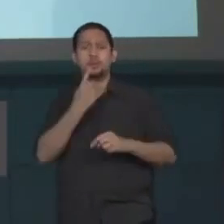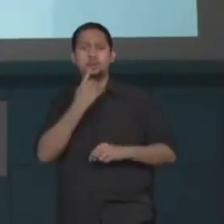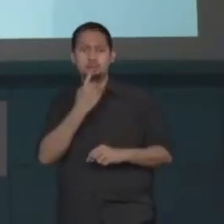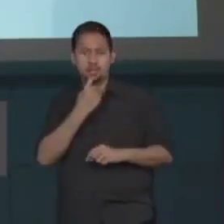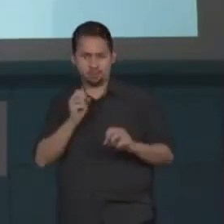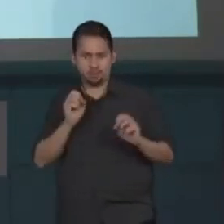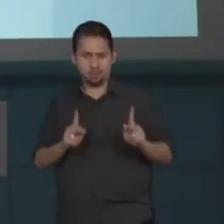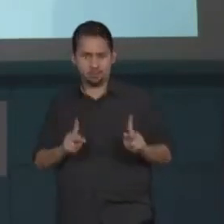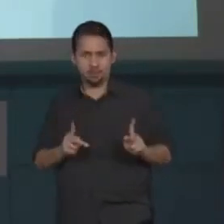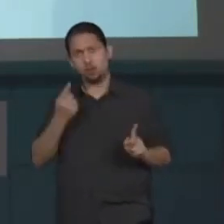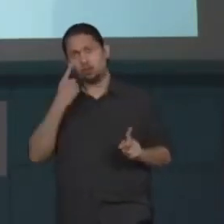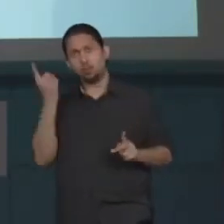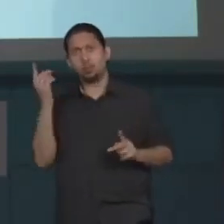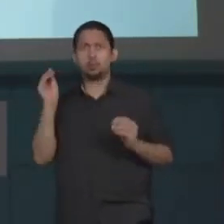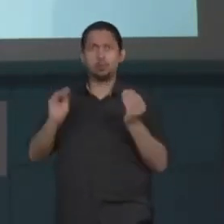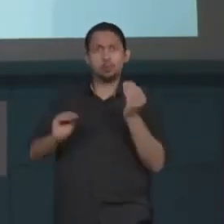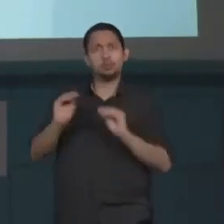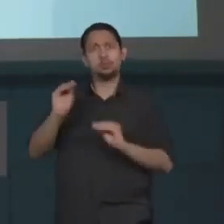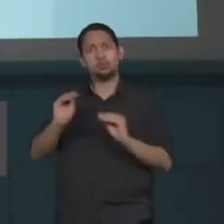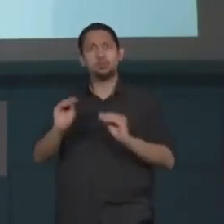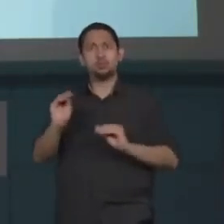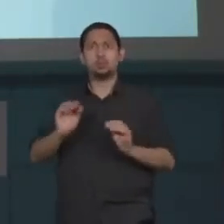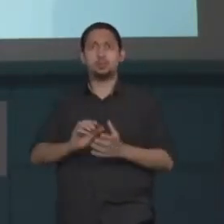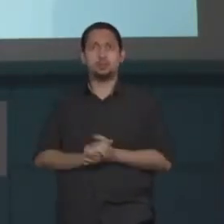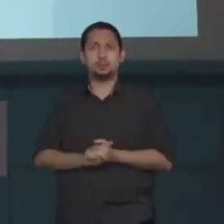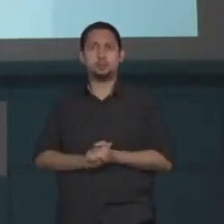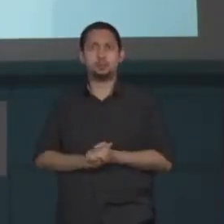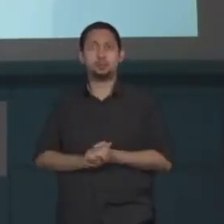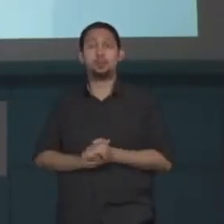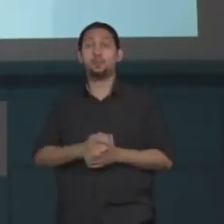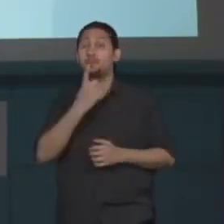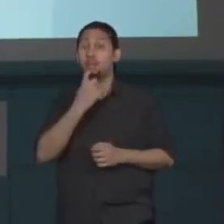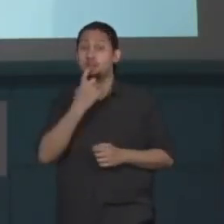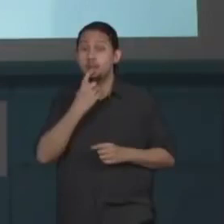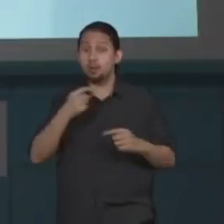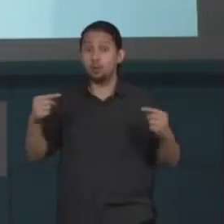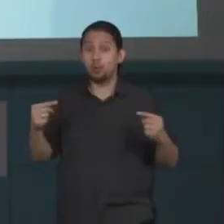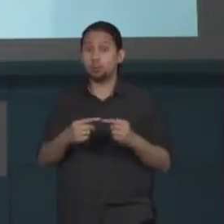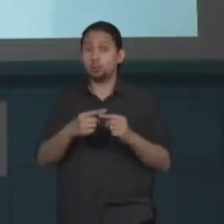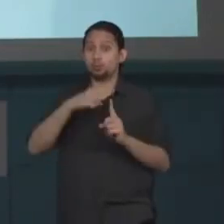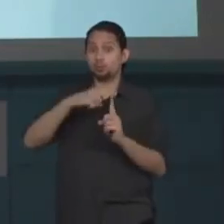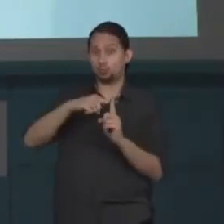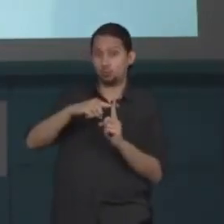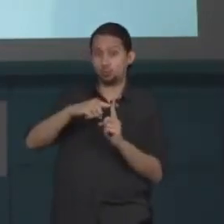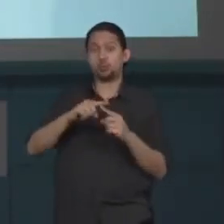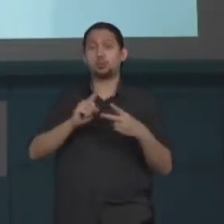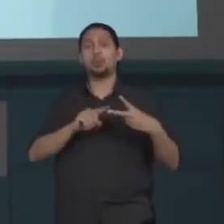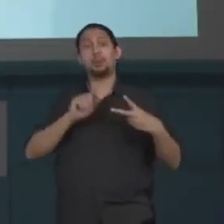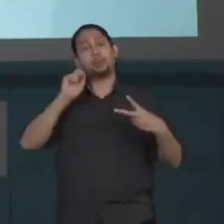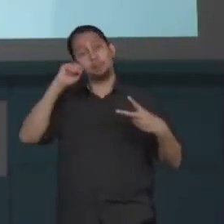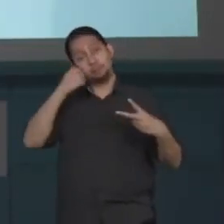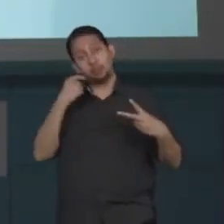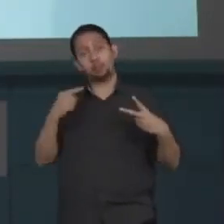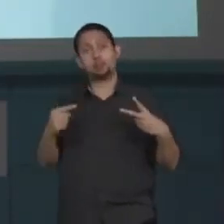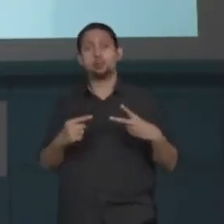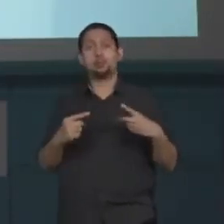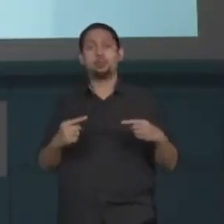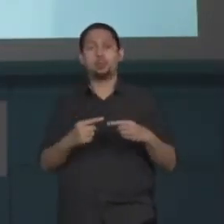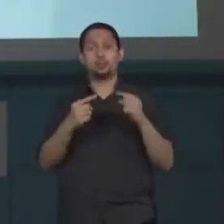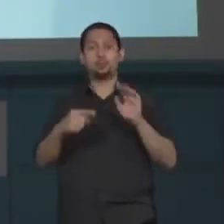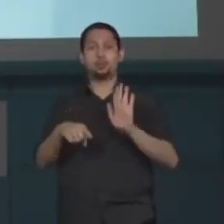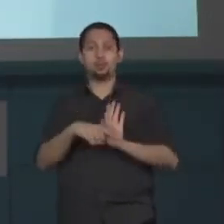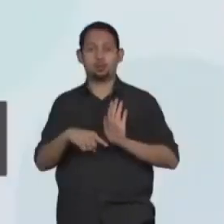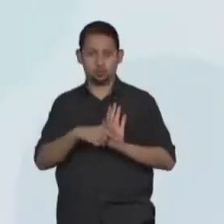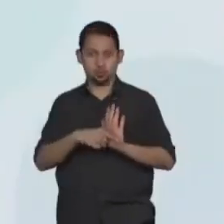já coloquei aqui em vermelho para vocês. Então, o fio vermelho vai ser o polo positivo que você vai ligar no polo positivo